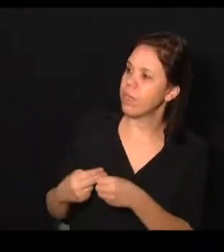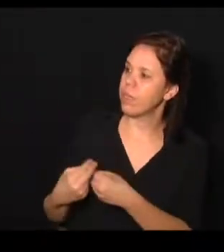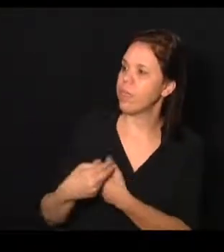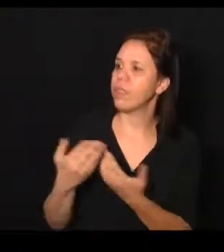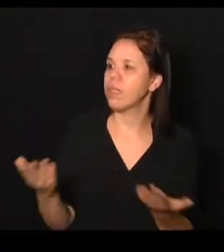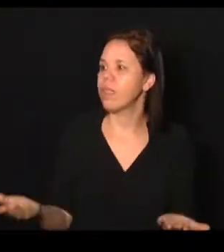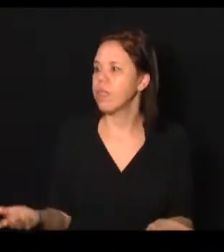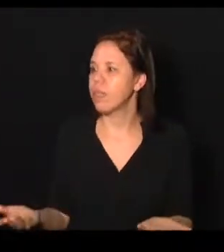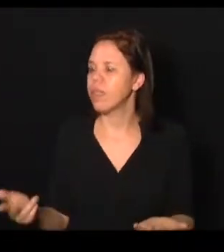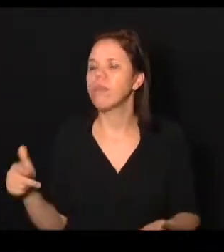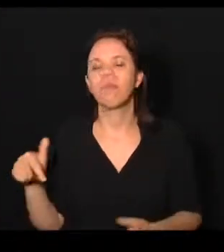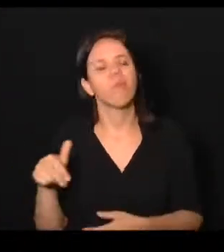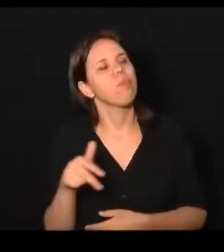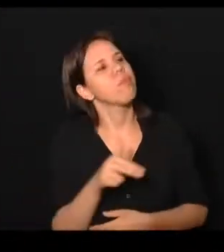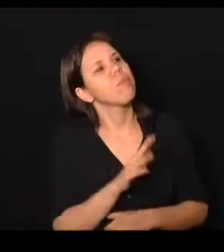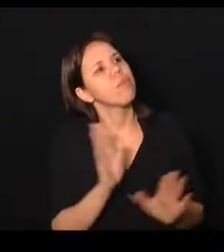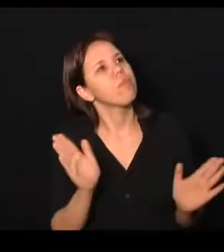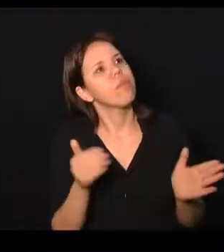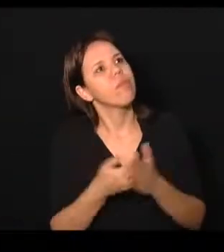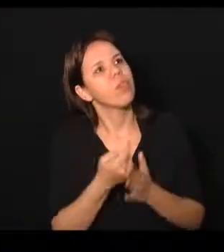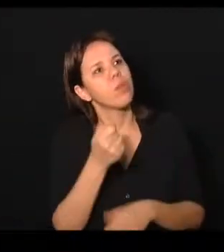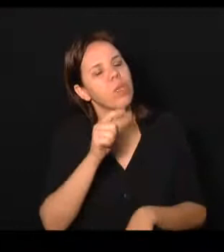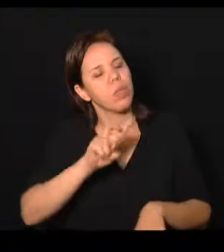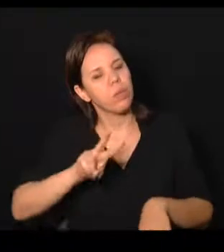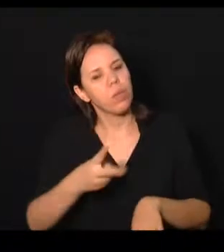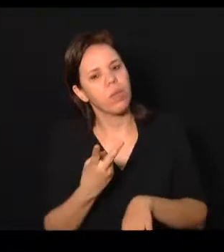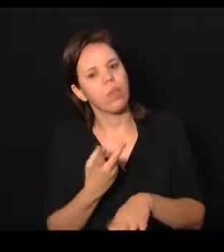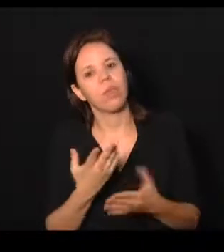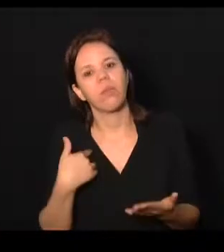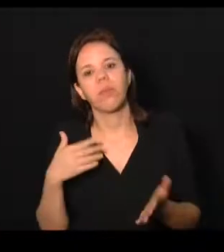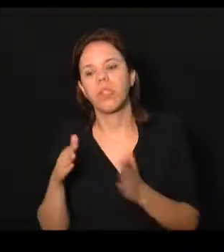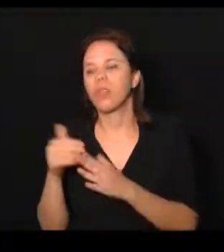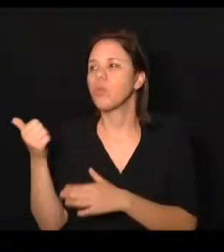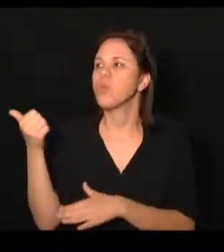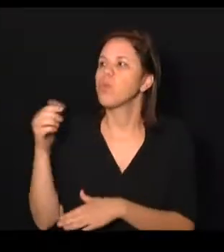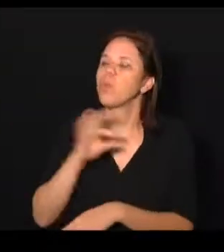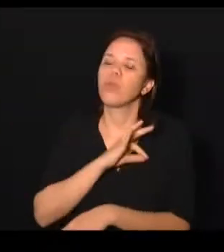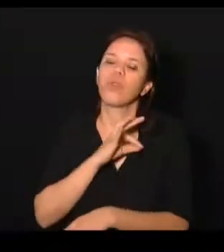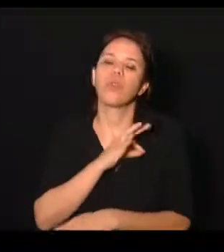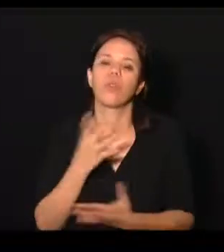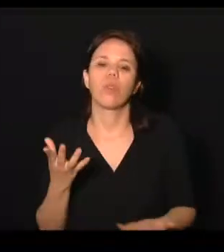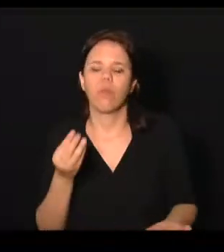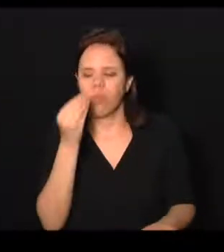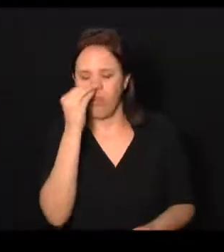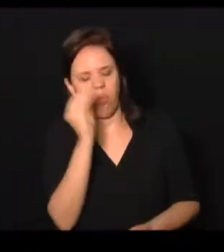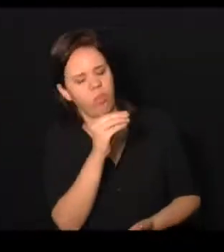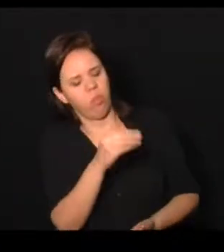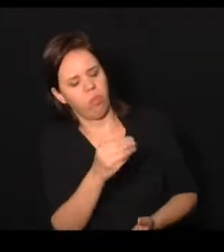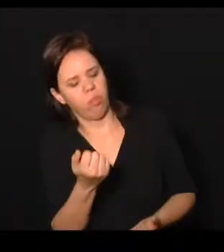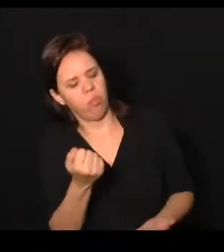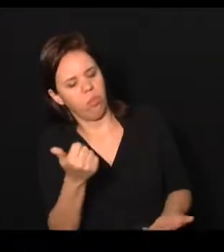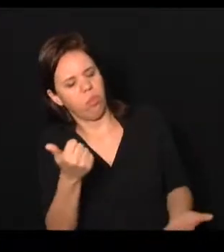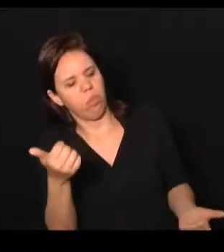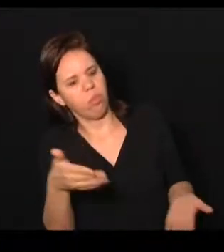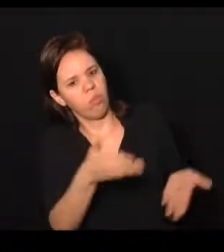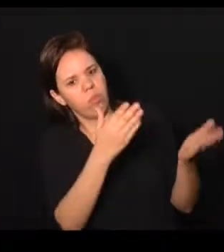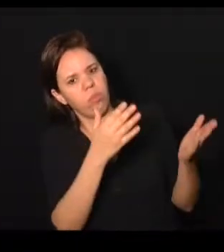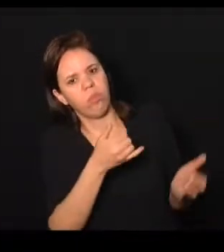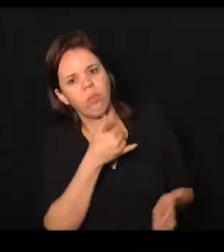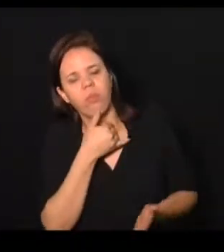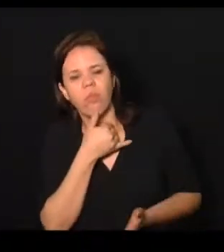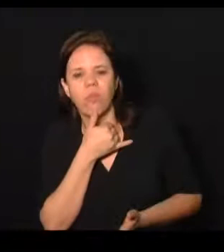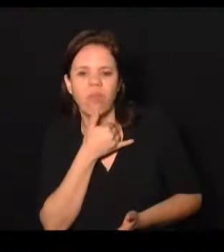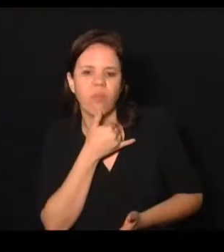né, caminhando a pé, e ia fechar, porque vai até às 14 horas, pedi carona para um policial. O policial me negou carona. Eu fiquei um